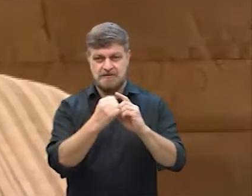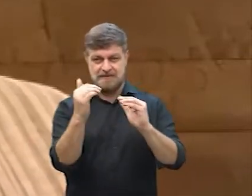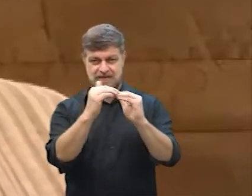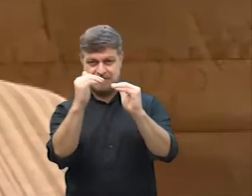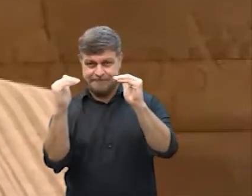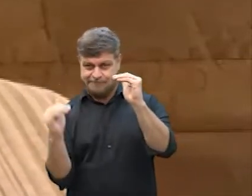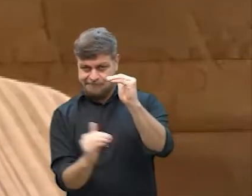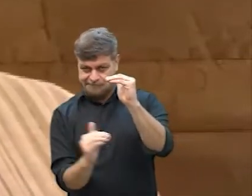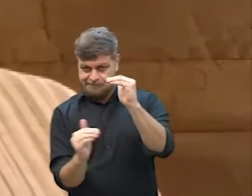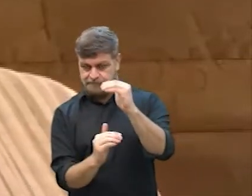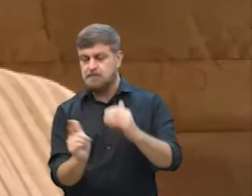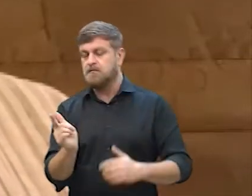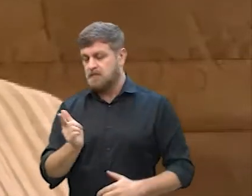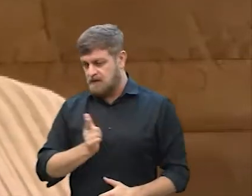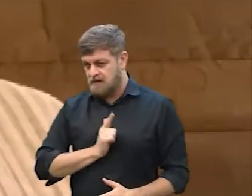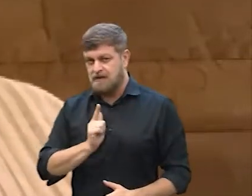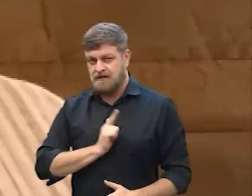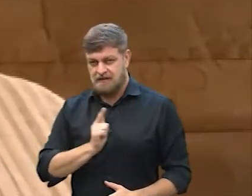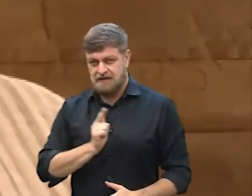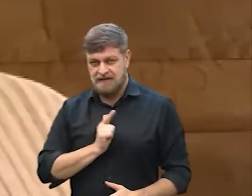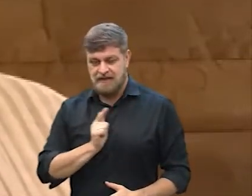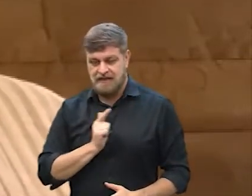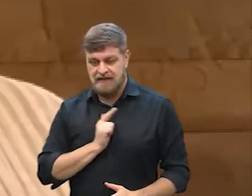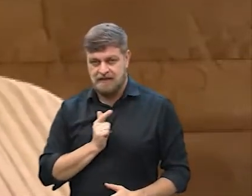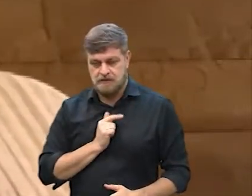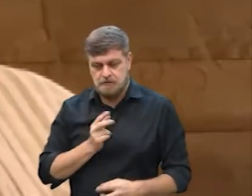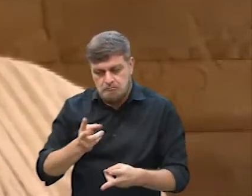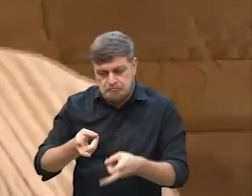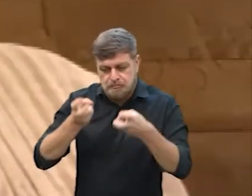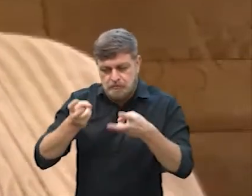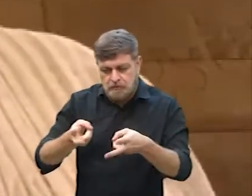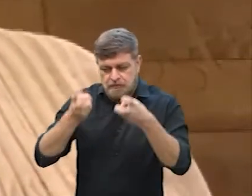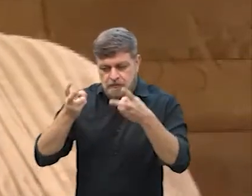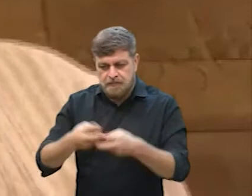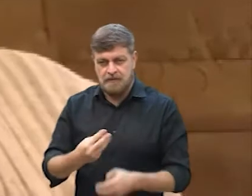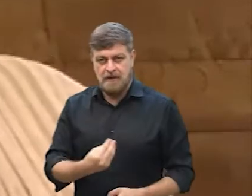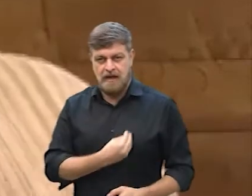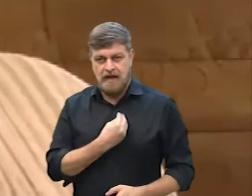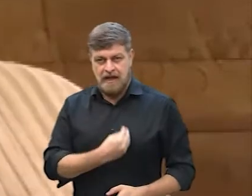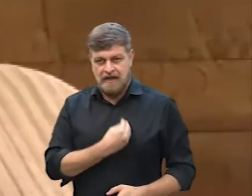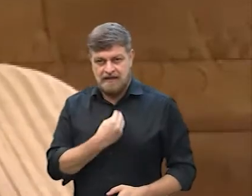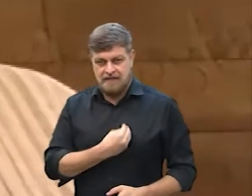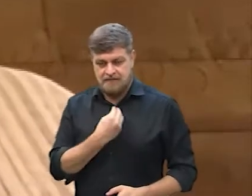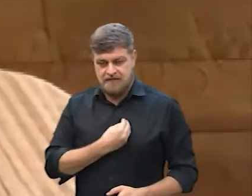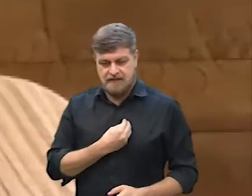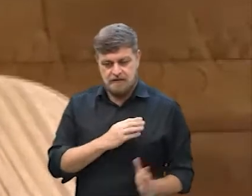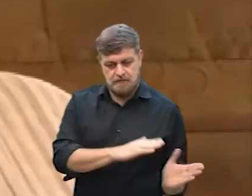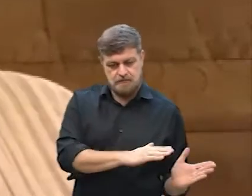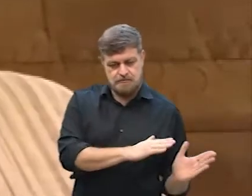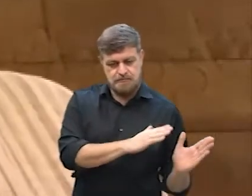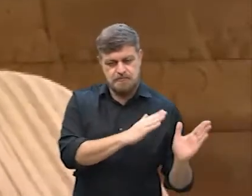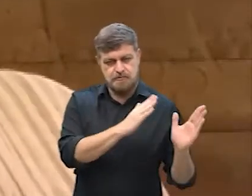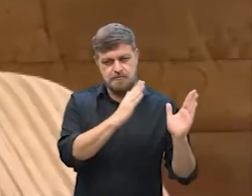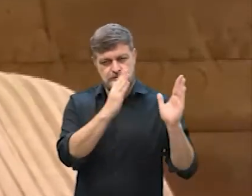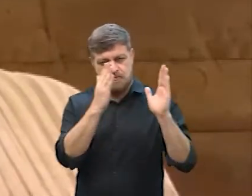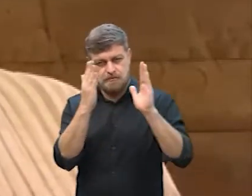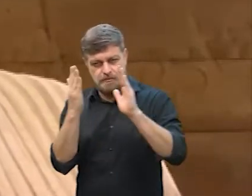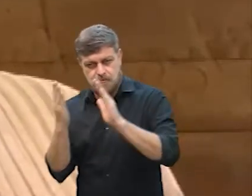ela existe e ela vai se manifestando ao longo da vida do sujeito que